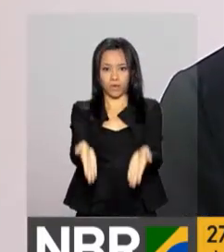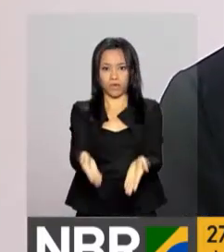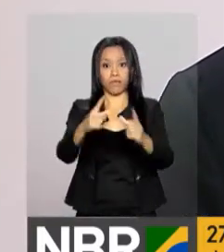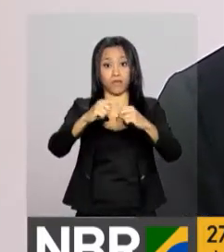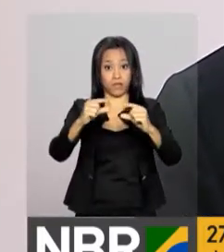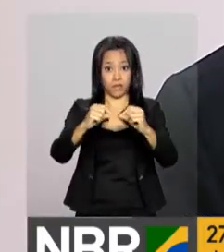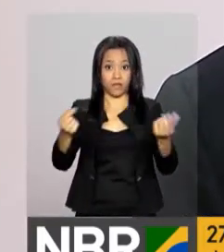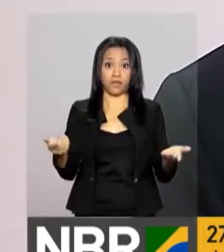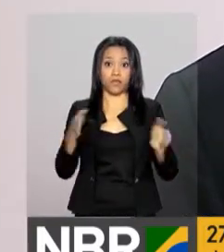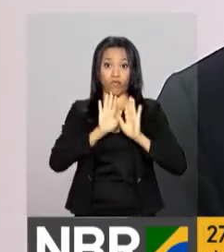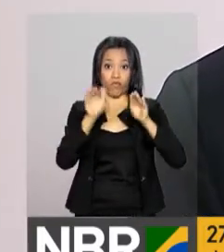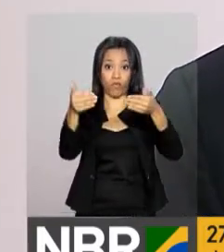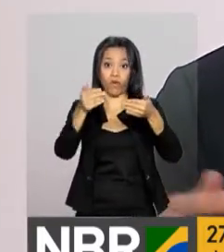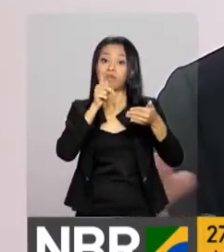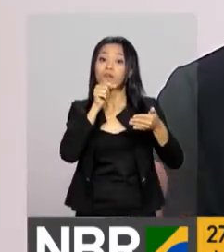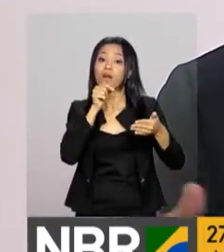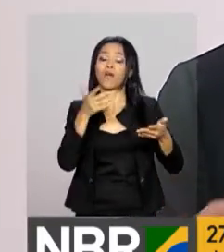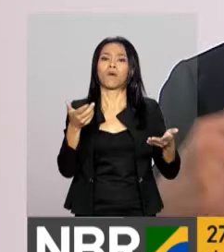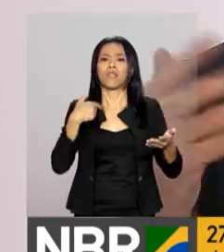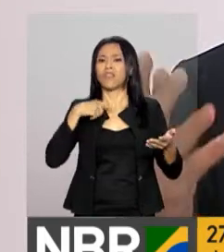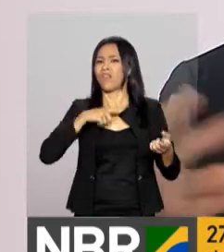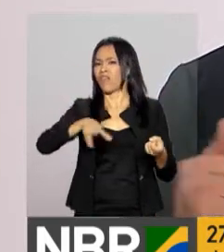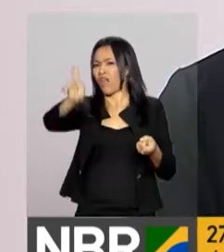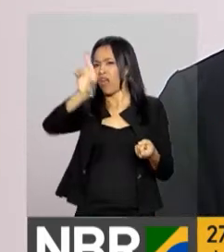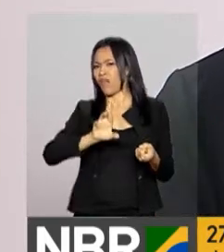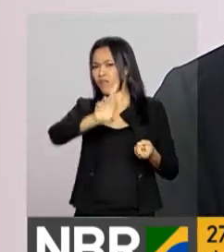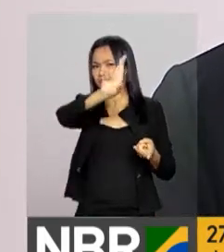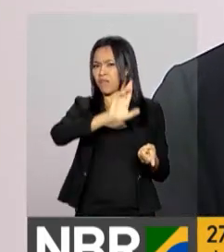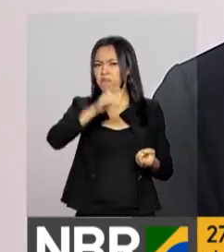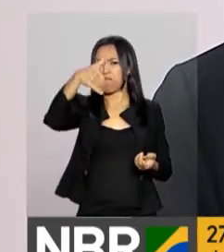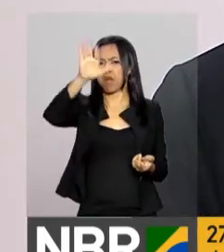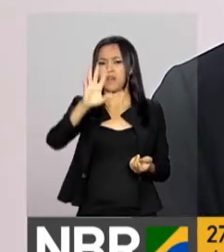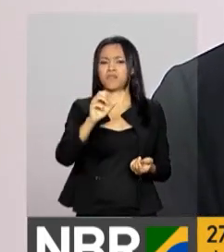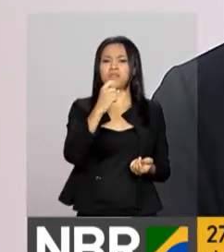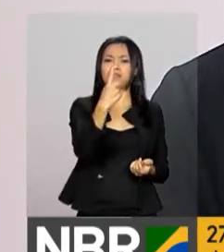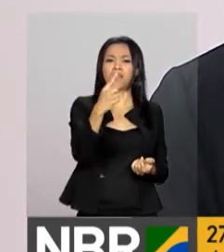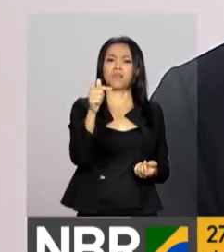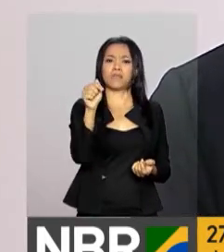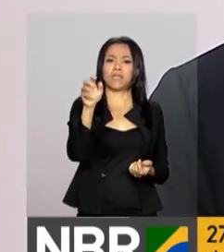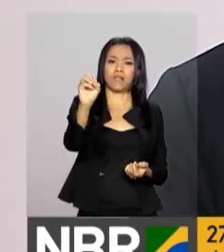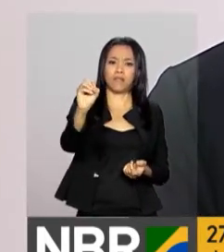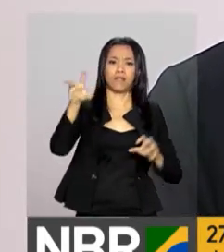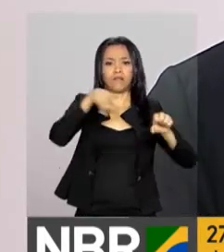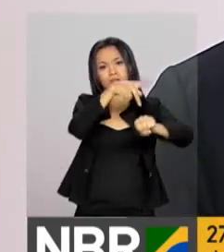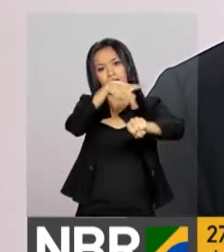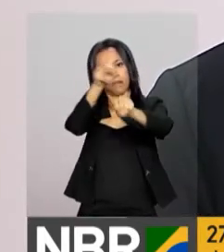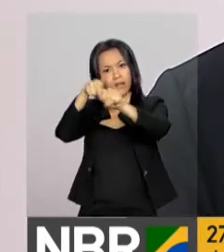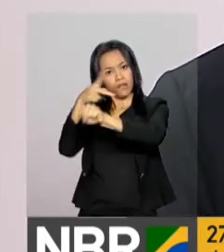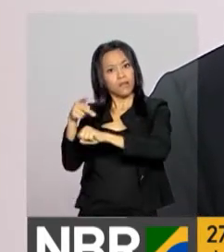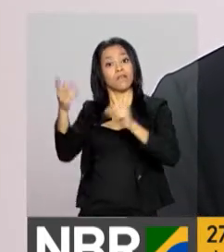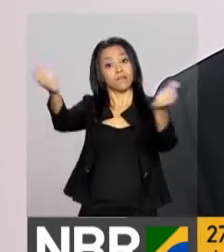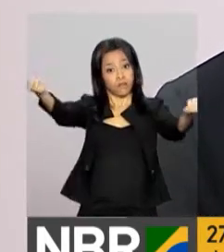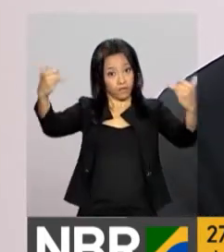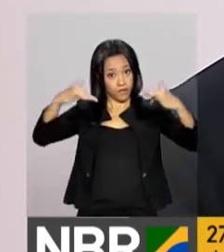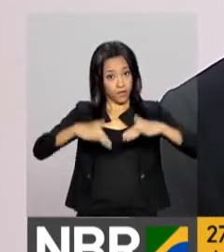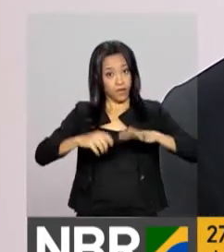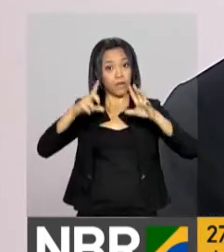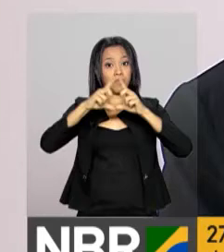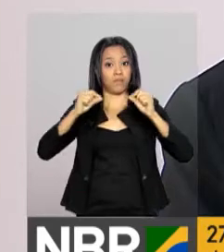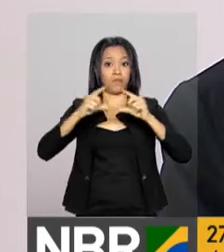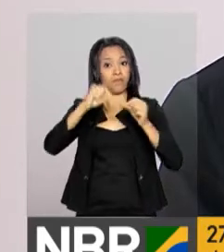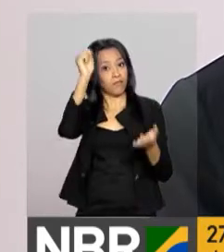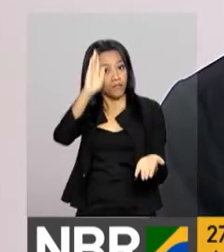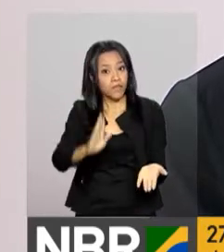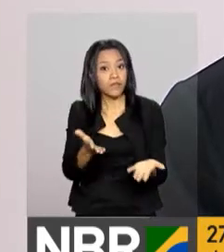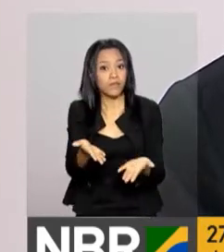além das várias representações foram mais de 170 países que se fizeram representar a revelar